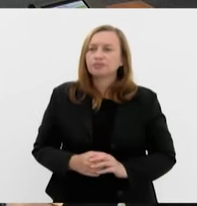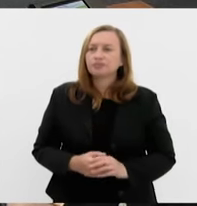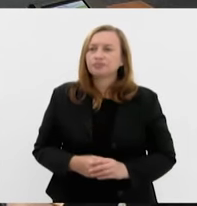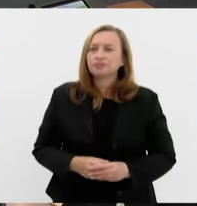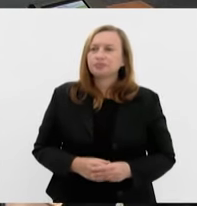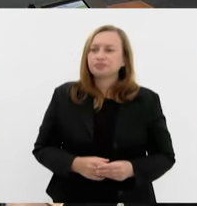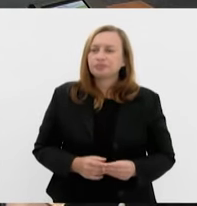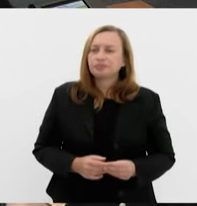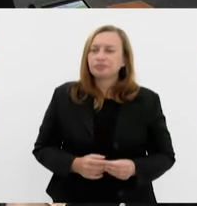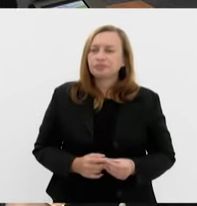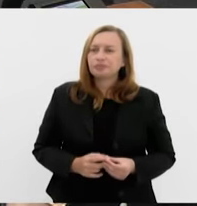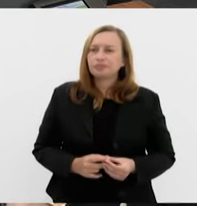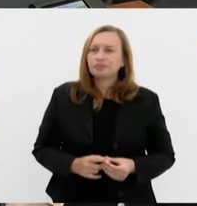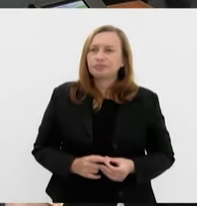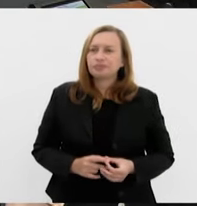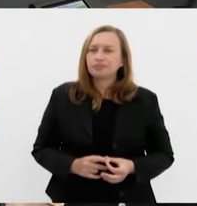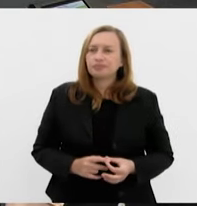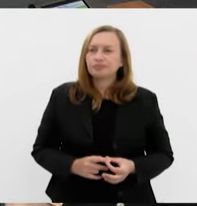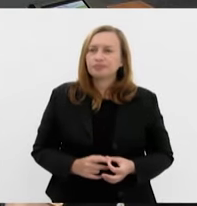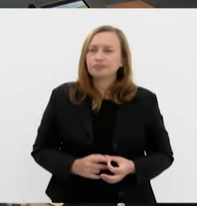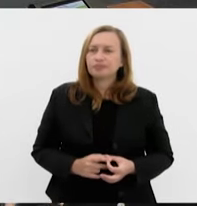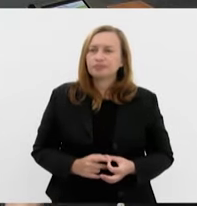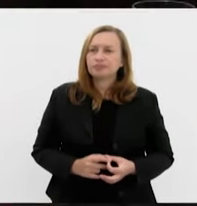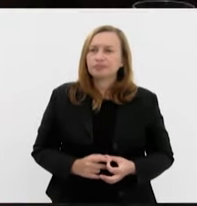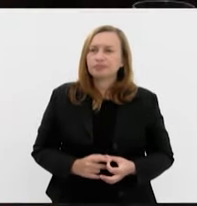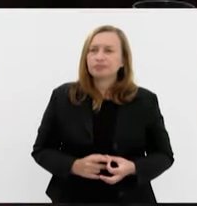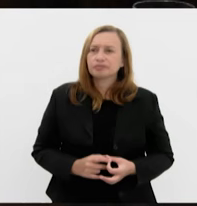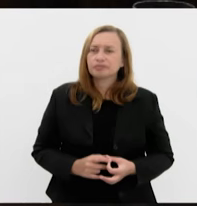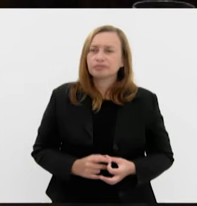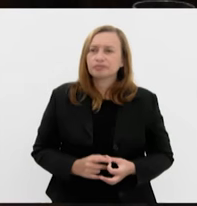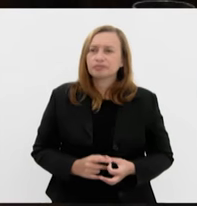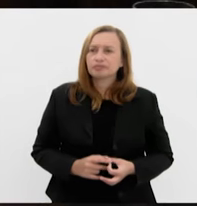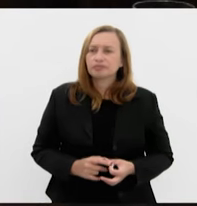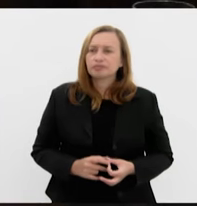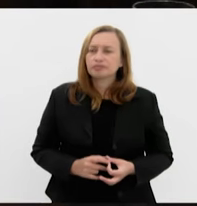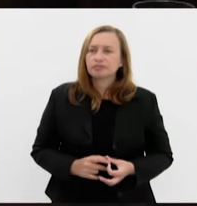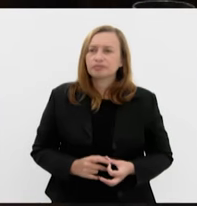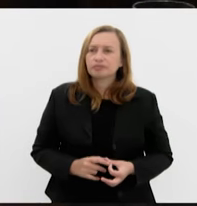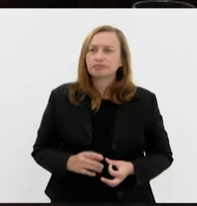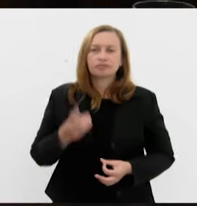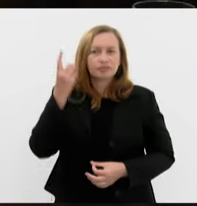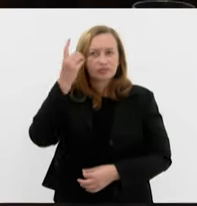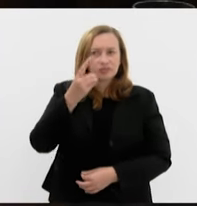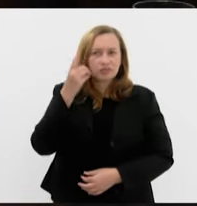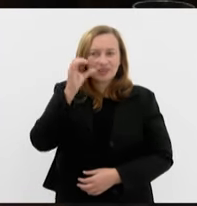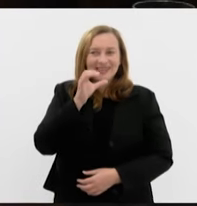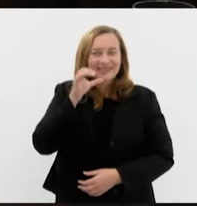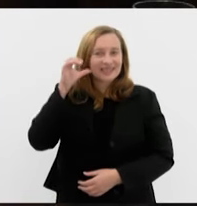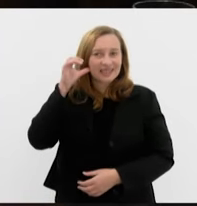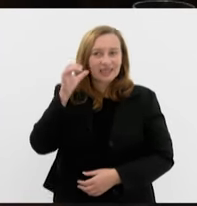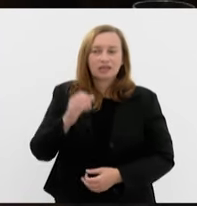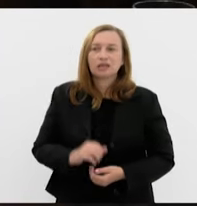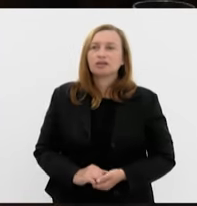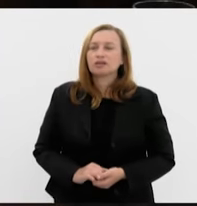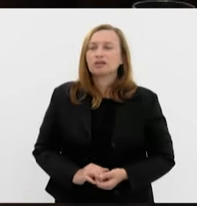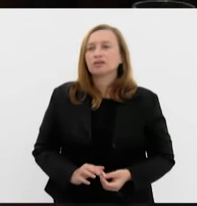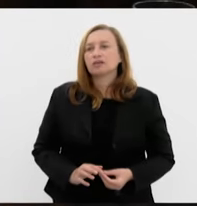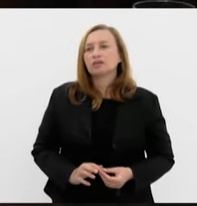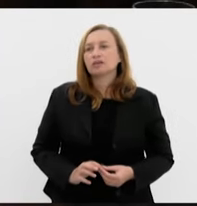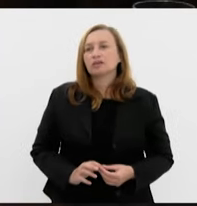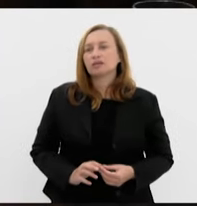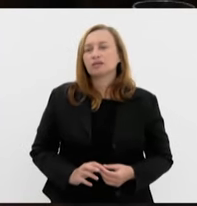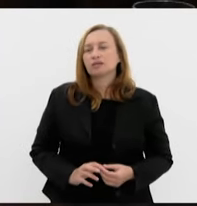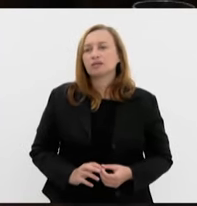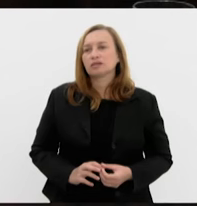sim Acho que sim nossa Nobre deputada Célia Jordão a nossa Nobre deputada